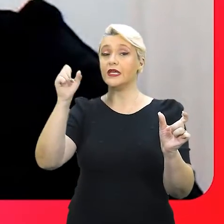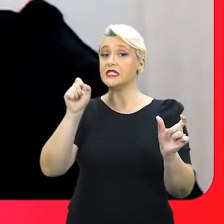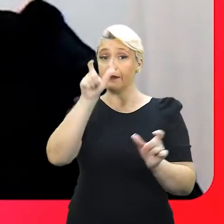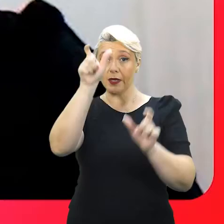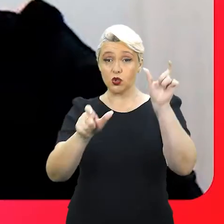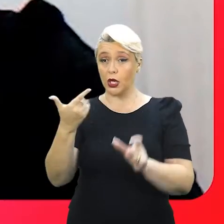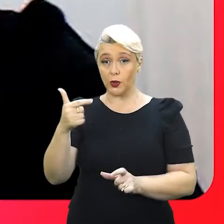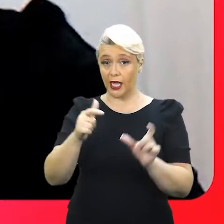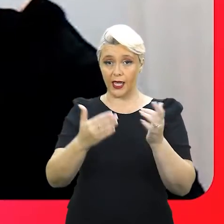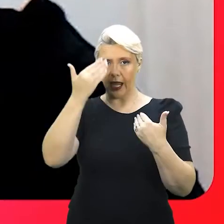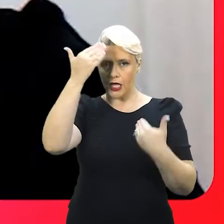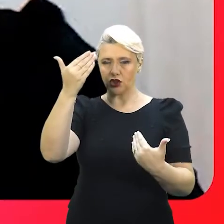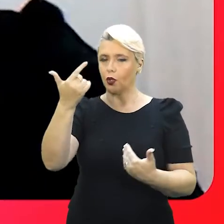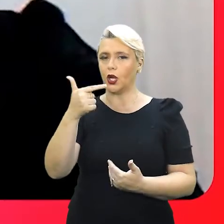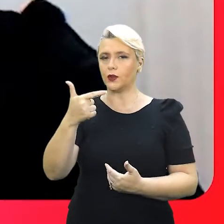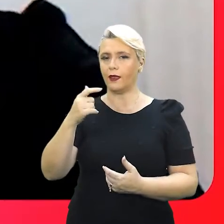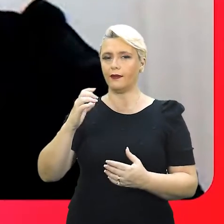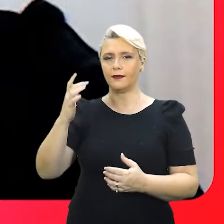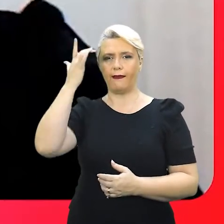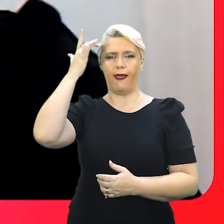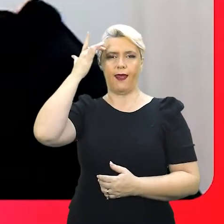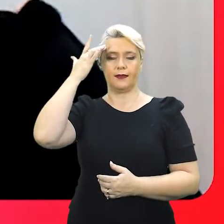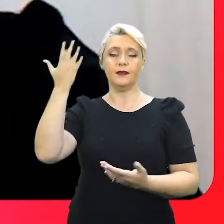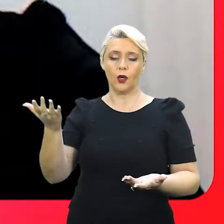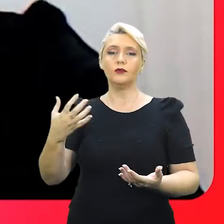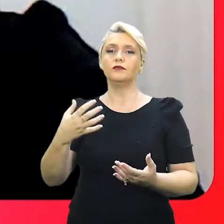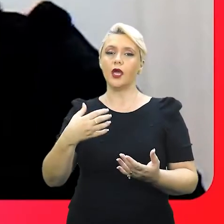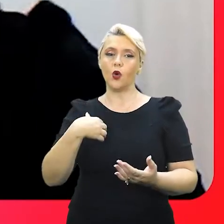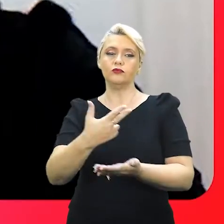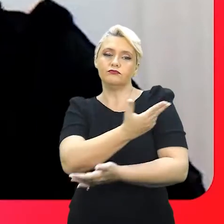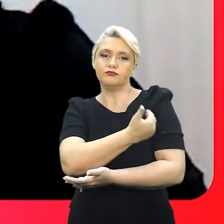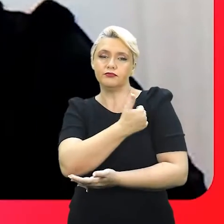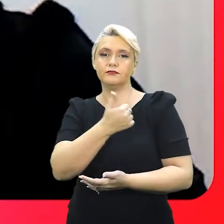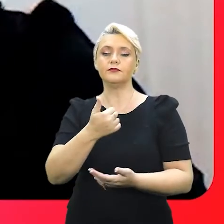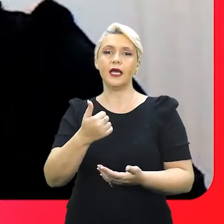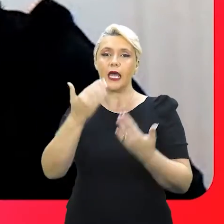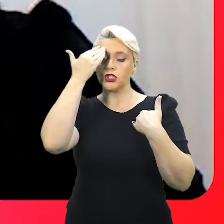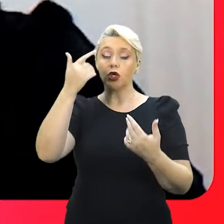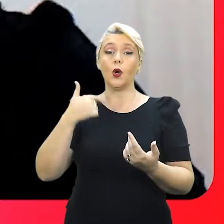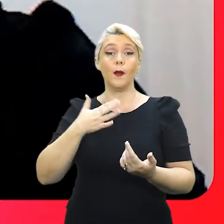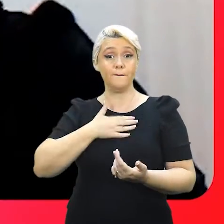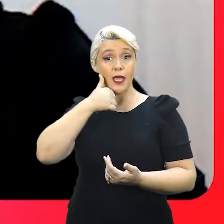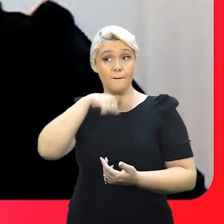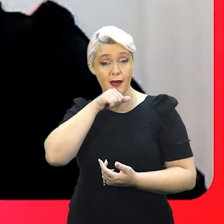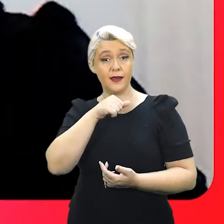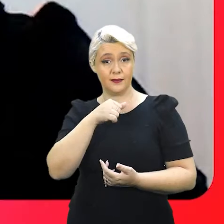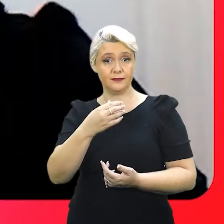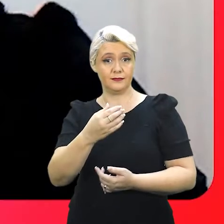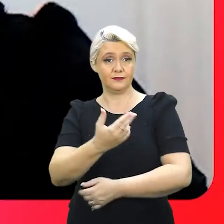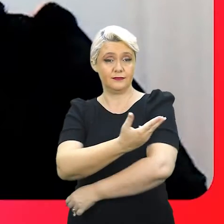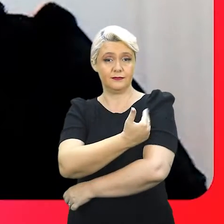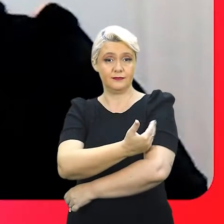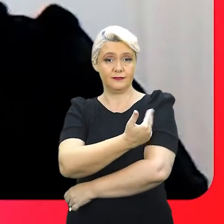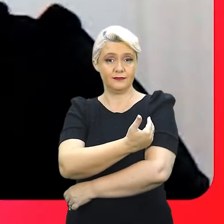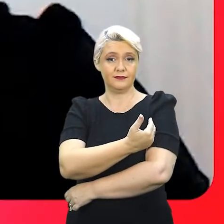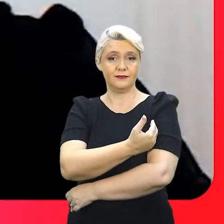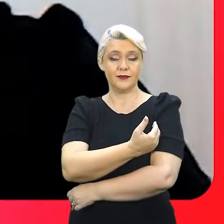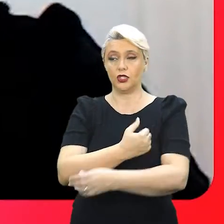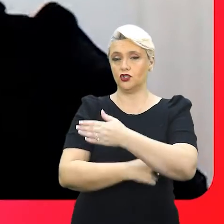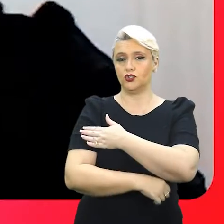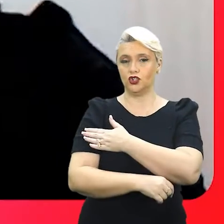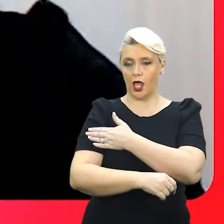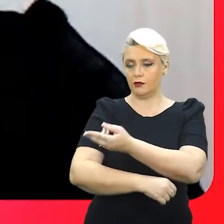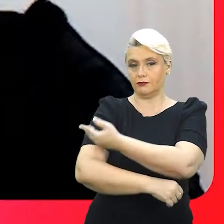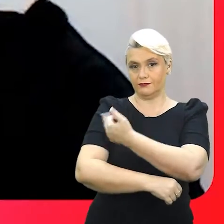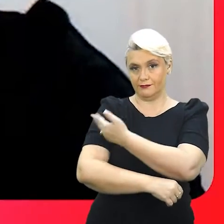não tem caráter. Então, Sim. é a minha gratidão. É a minha mãe, Sim. tatuada no braço direito.